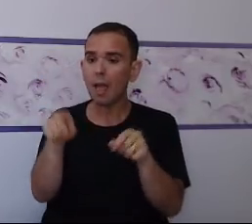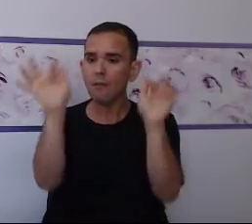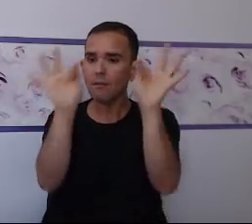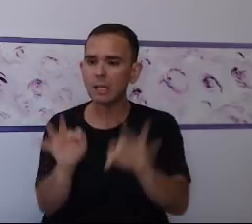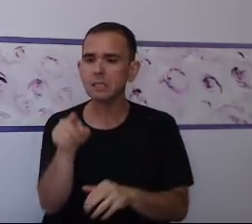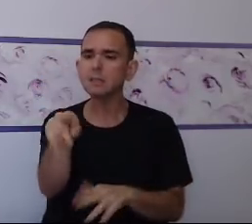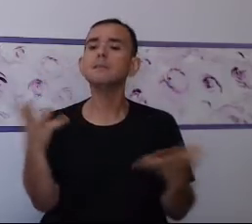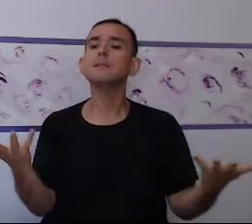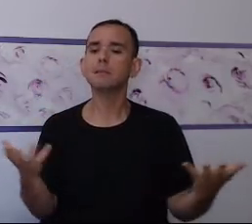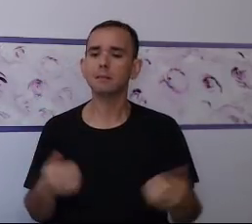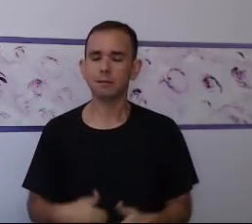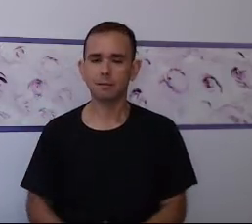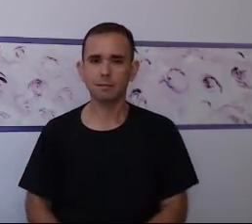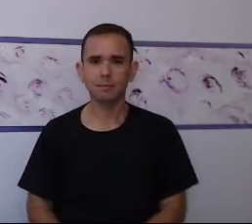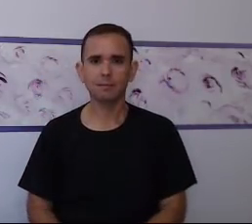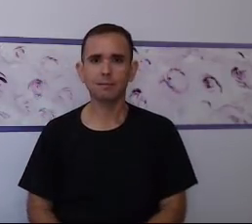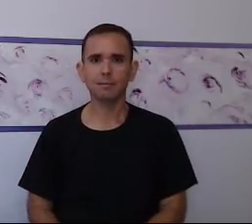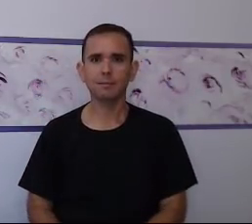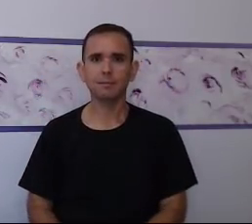feliz?